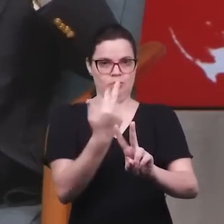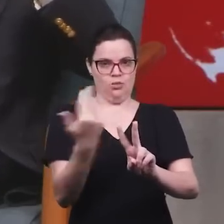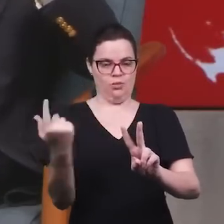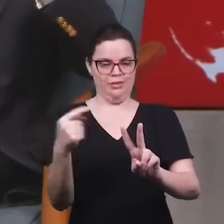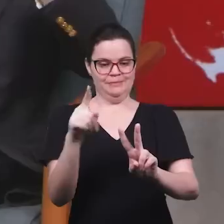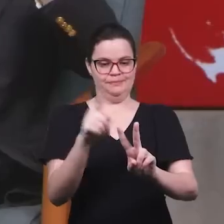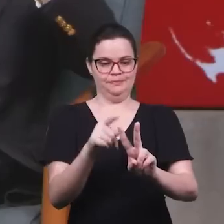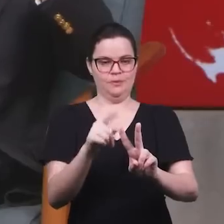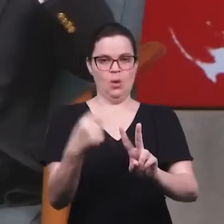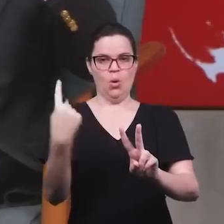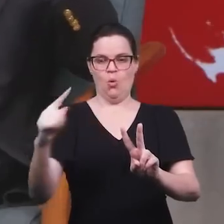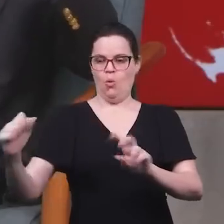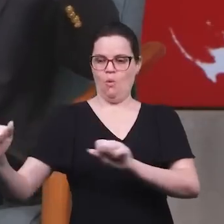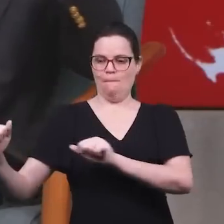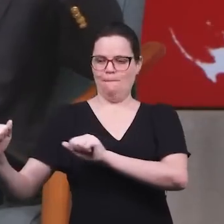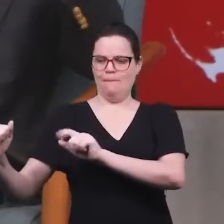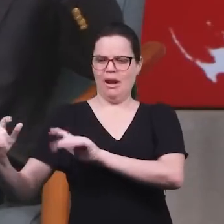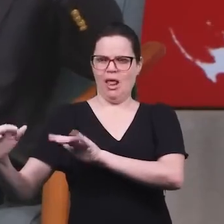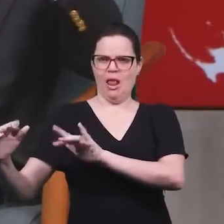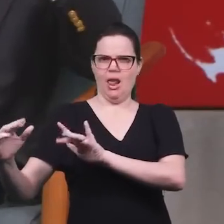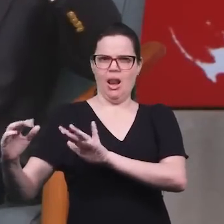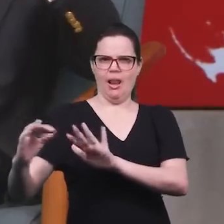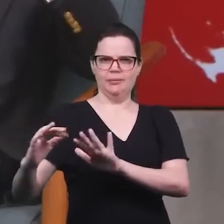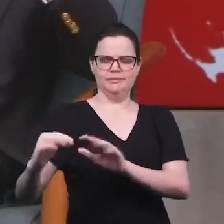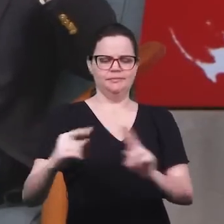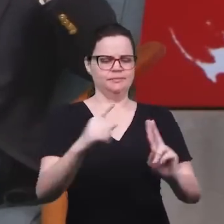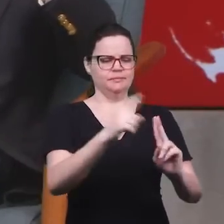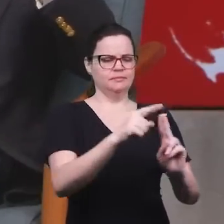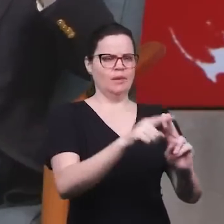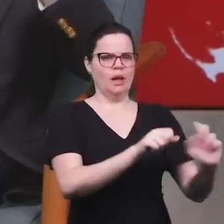Uma que também